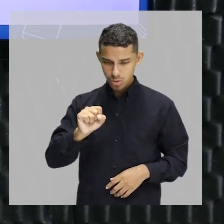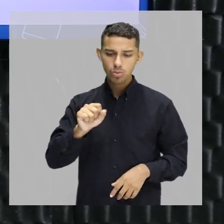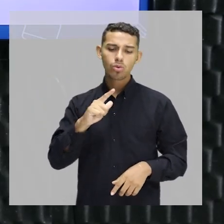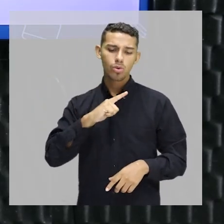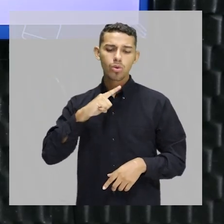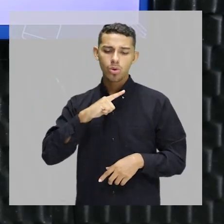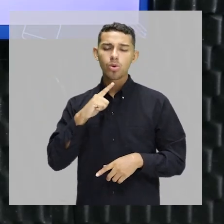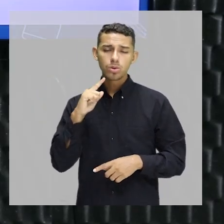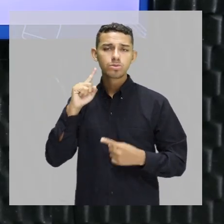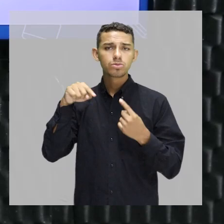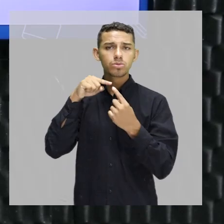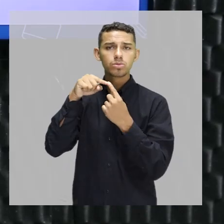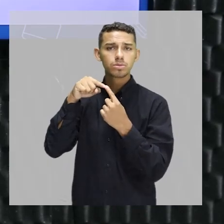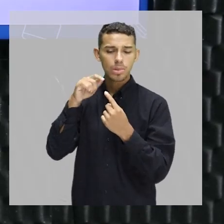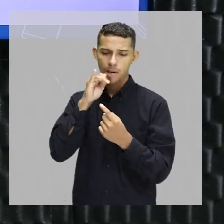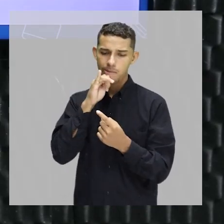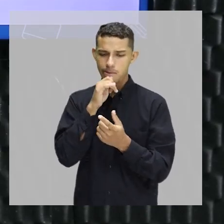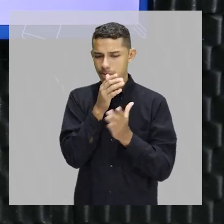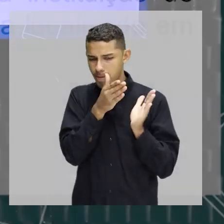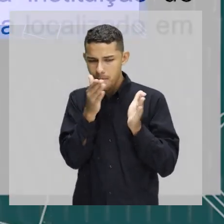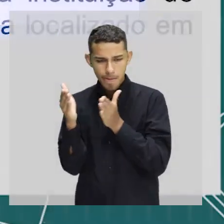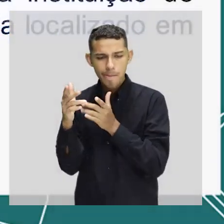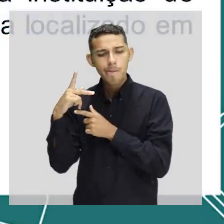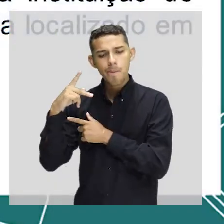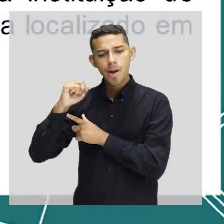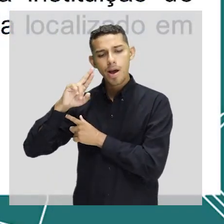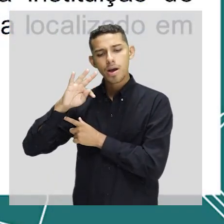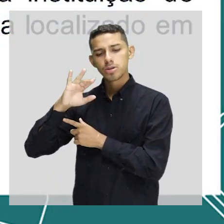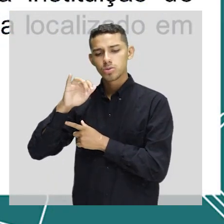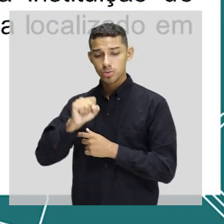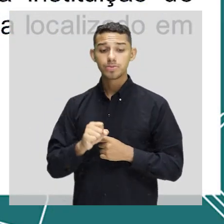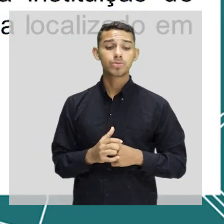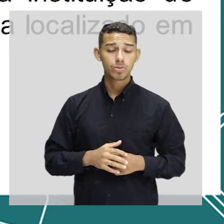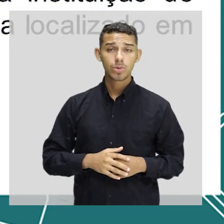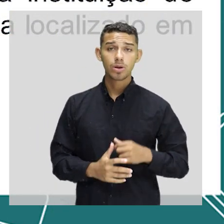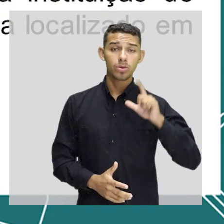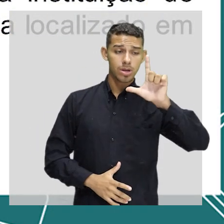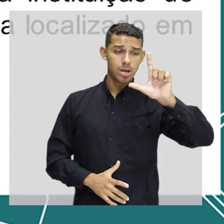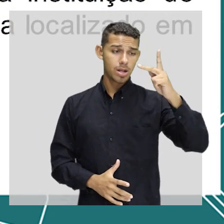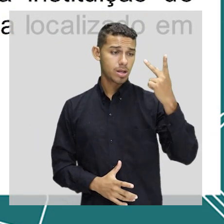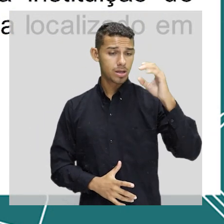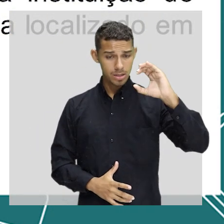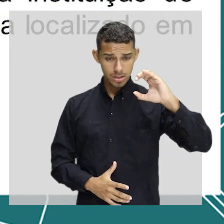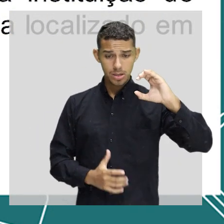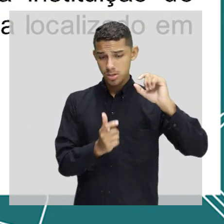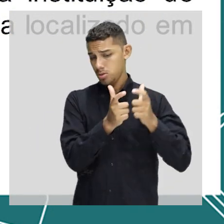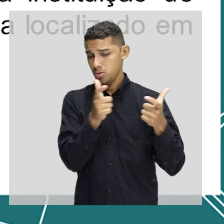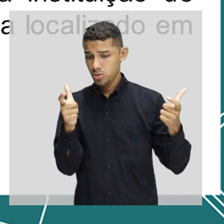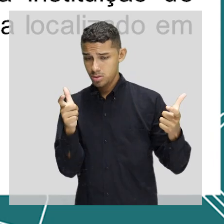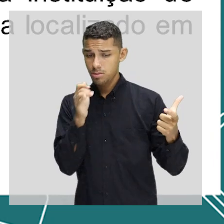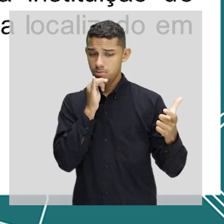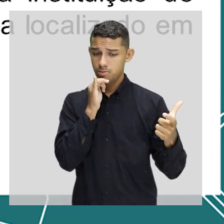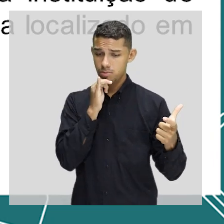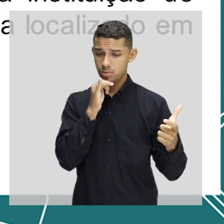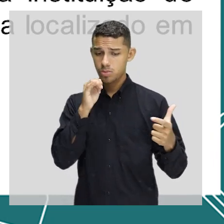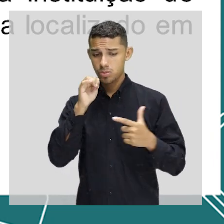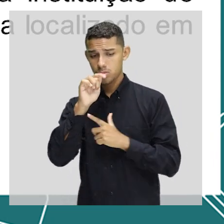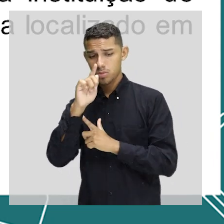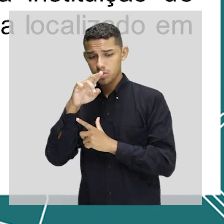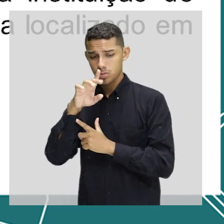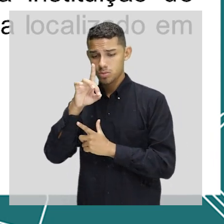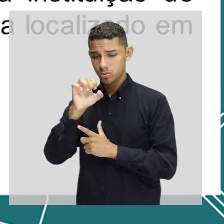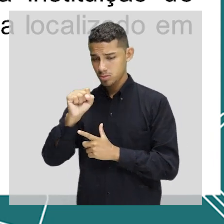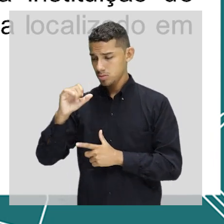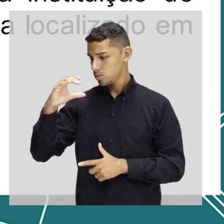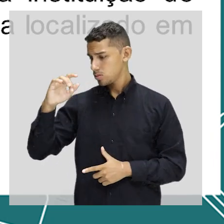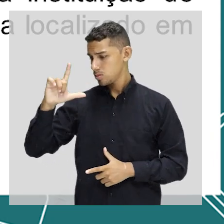fazer esse trabalho com vários tipos de partícula, tá, ok? Então, o LHC, que é o grande colisor de Andros, ele